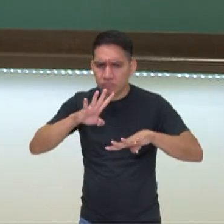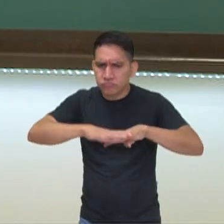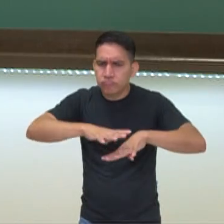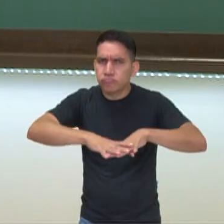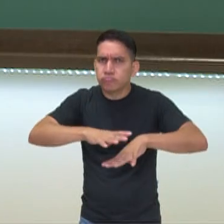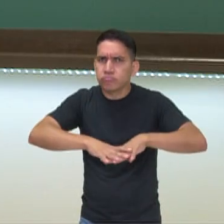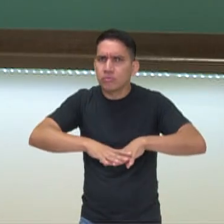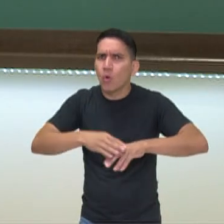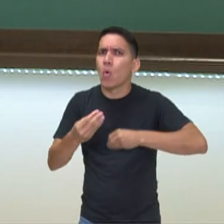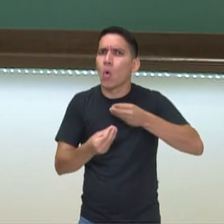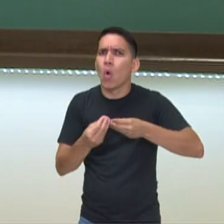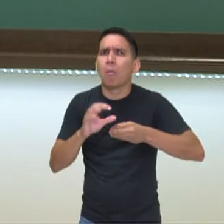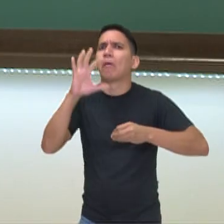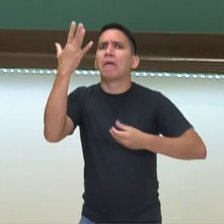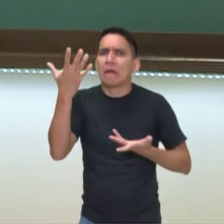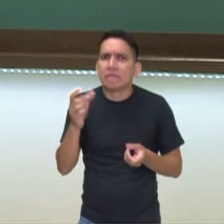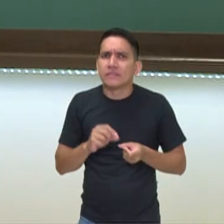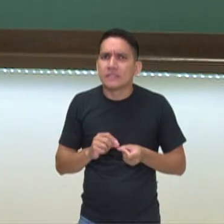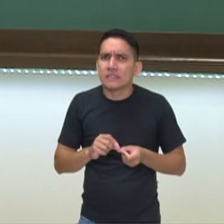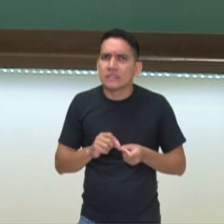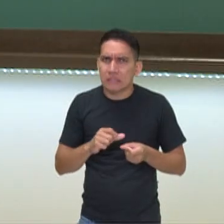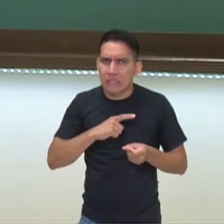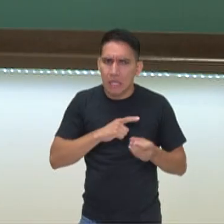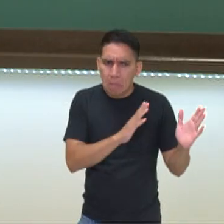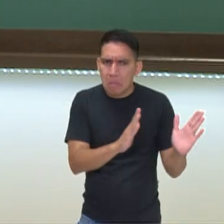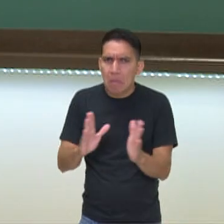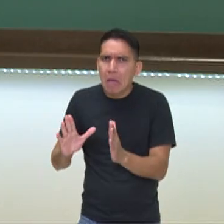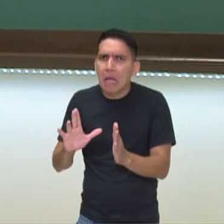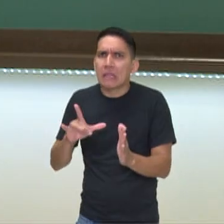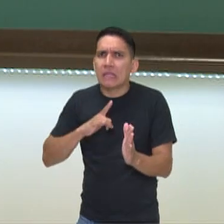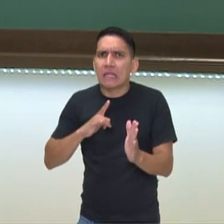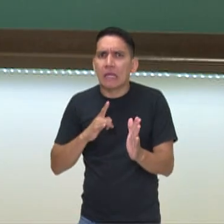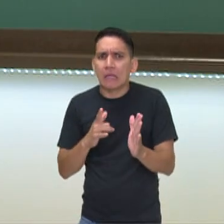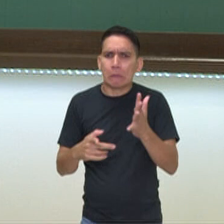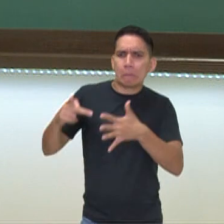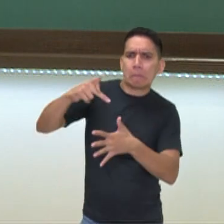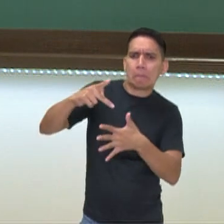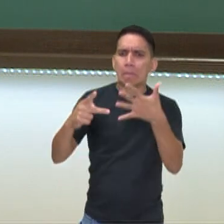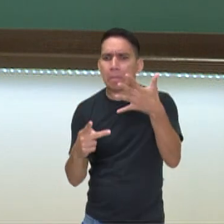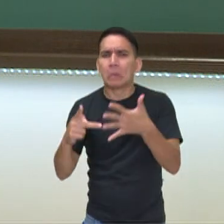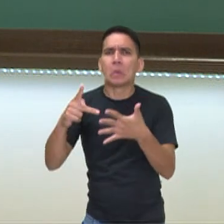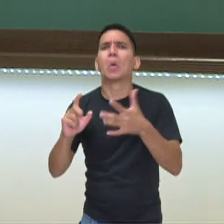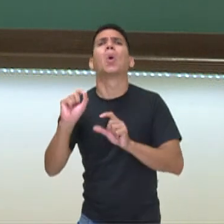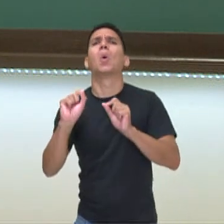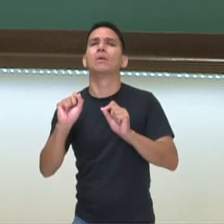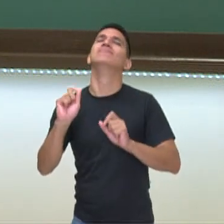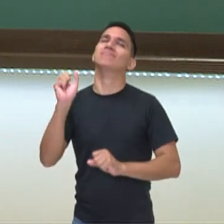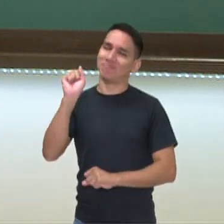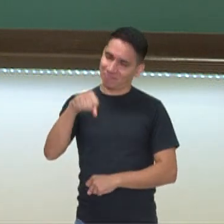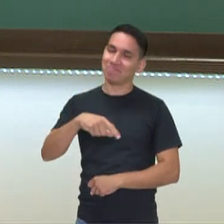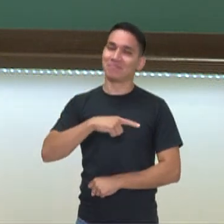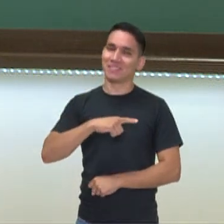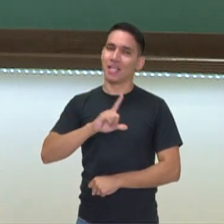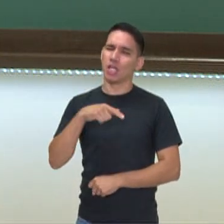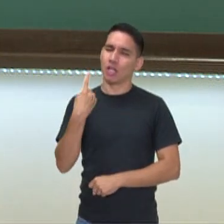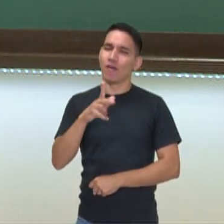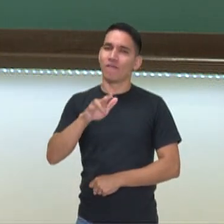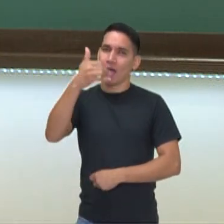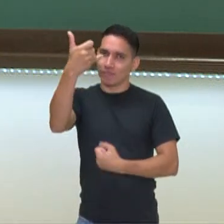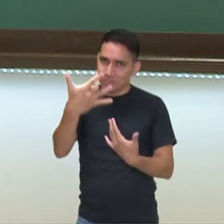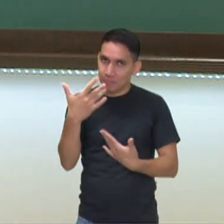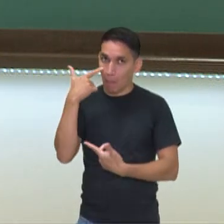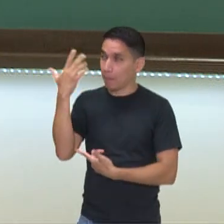posso resolver, professora? Tem uma ordem? Tem uma hierarquia de resolução? Tem sim, é isso que a gente vai ver